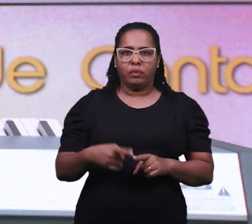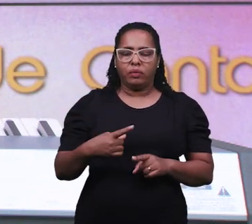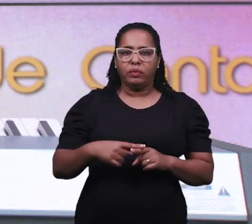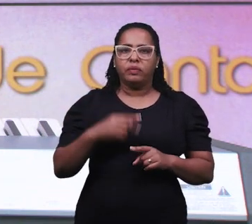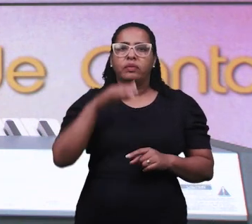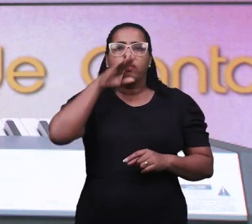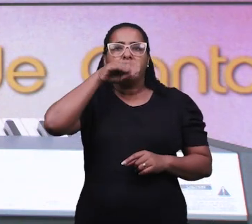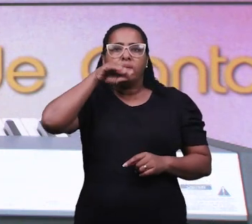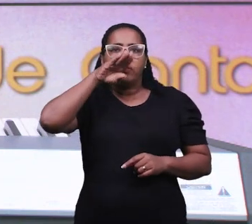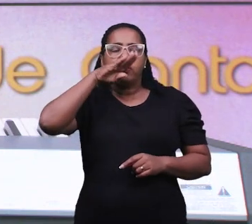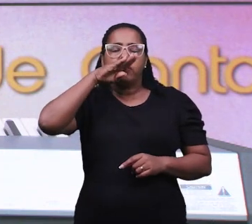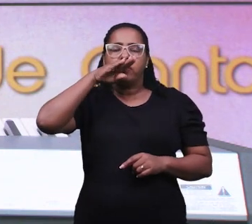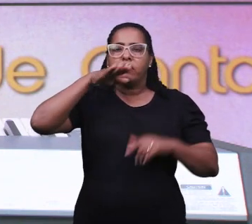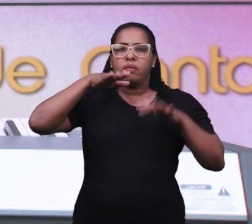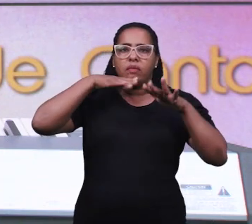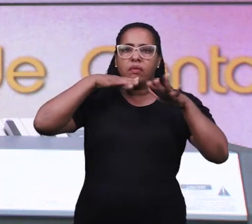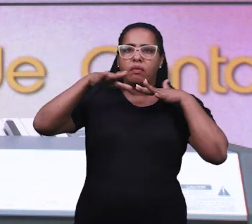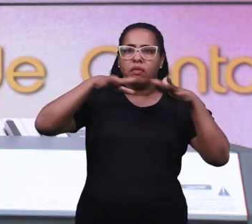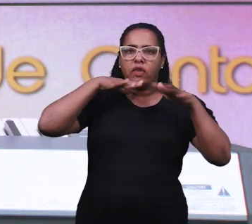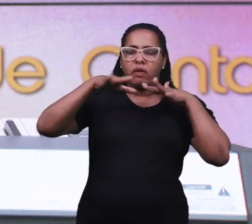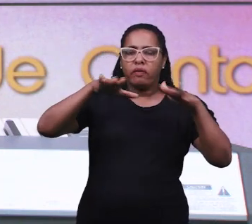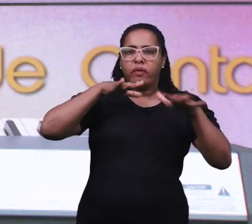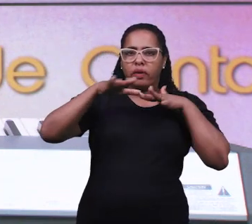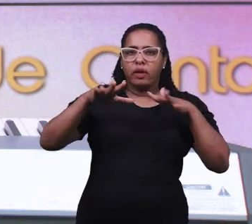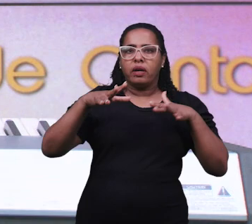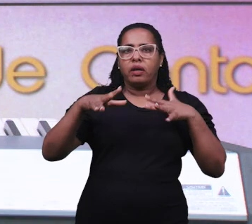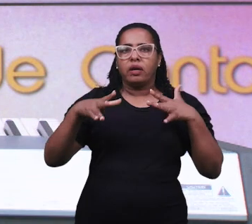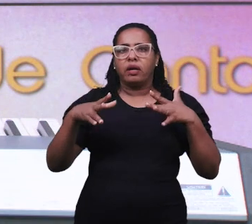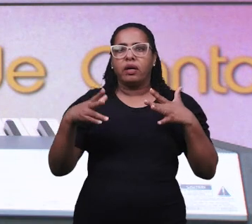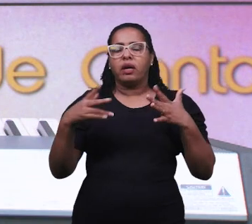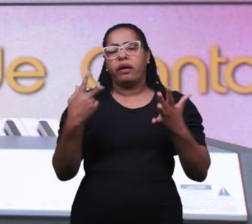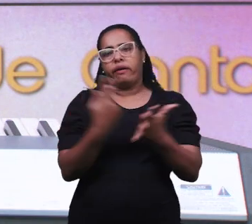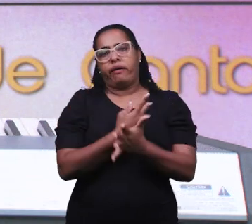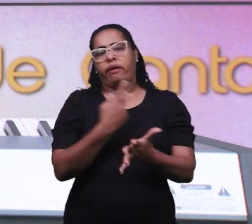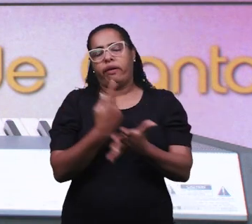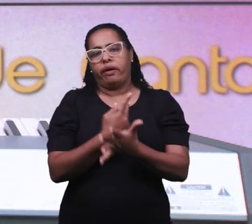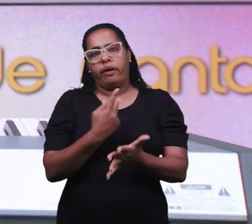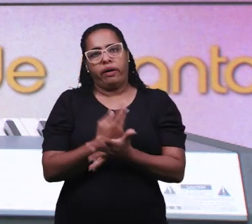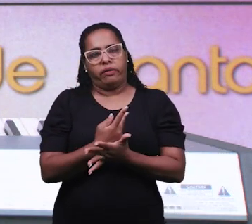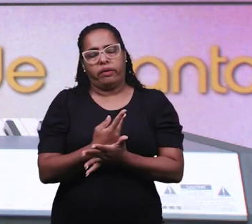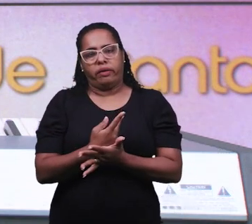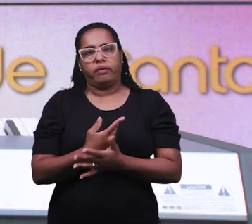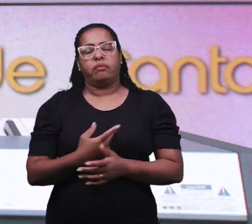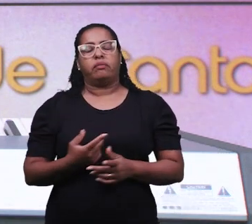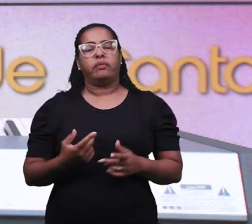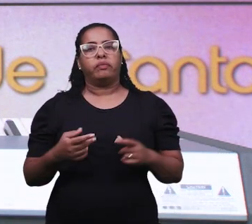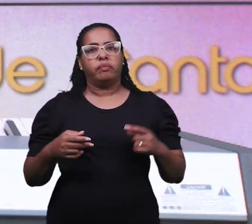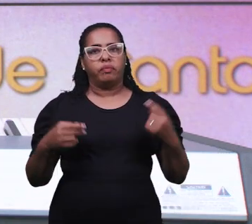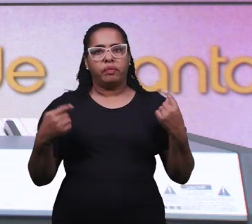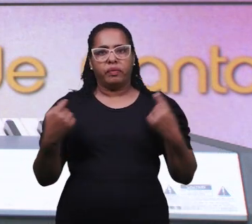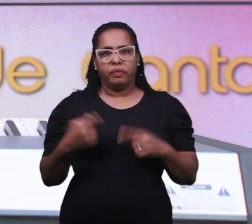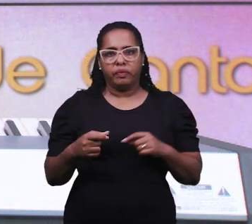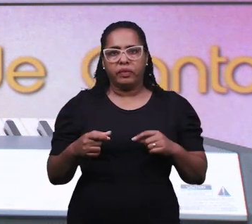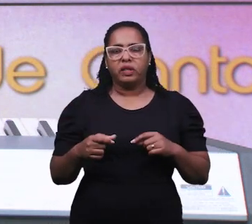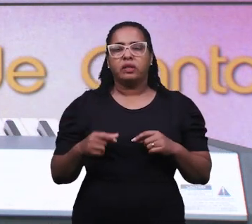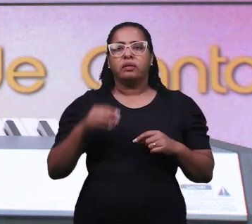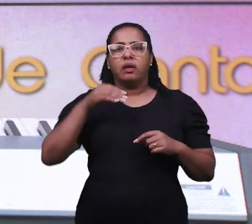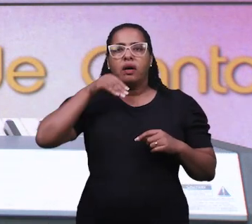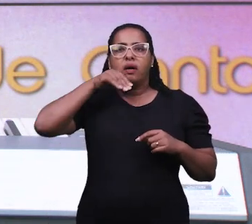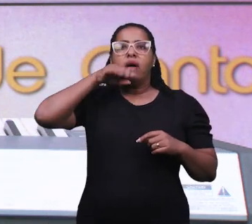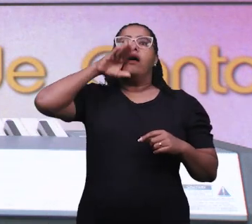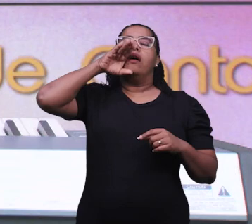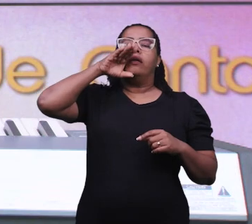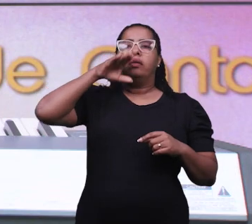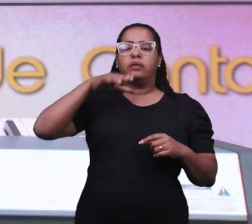é porque os seus articuladores se moveram de forma a não favorecer o seu som. Provavelmente a sua língua também ficou